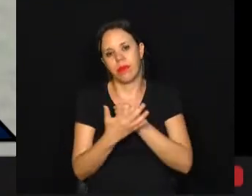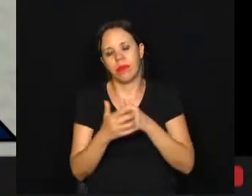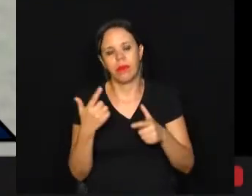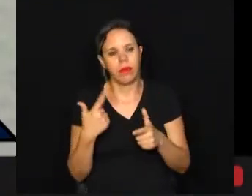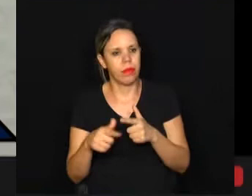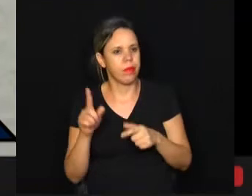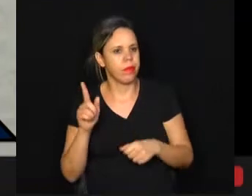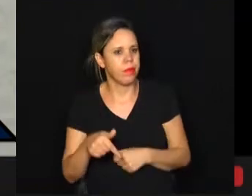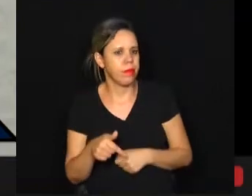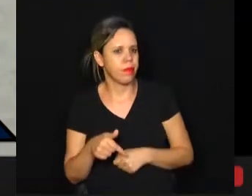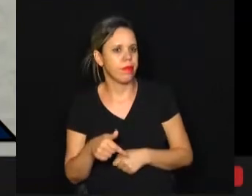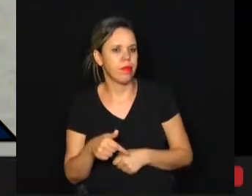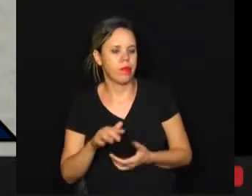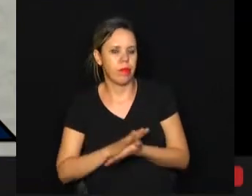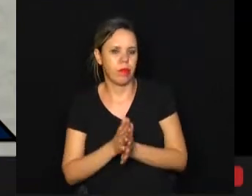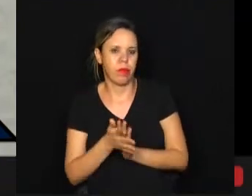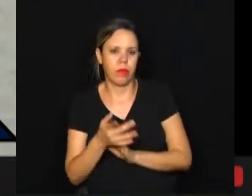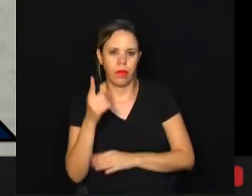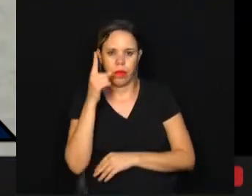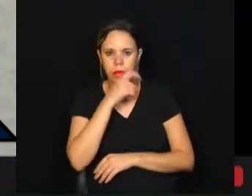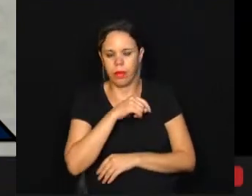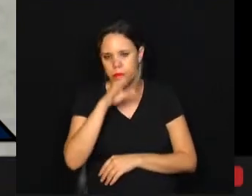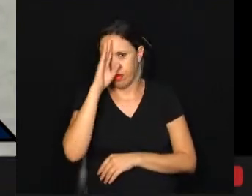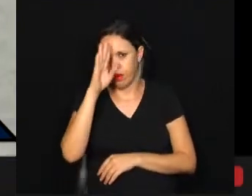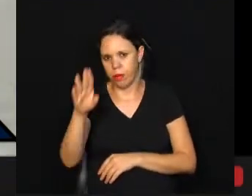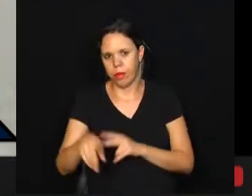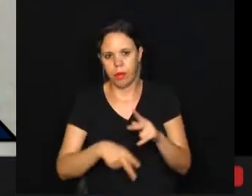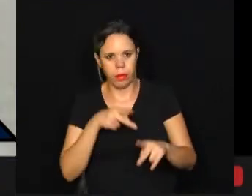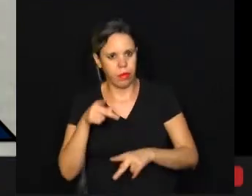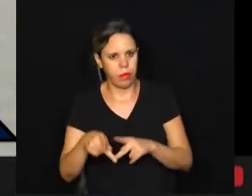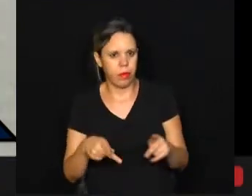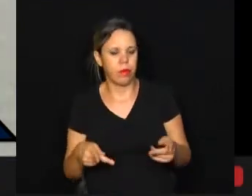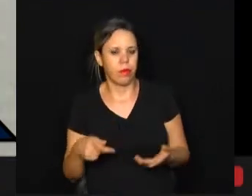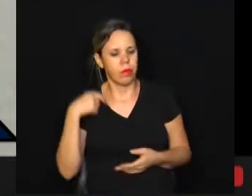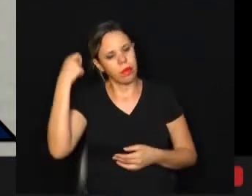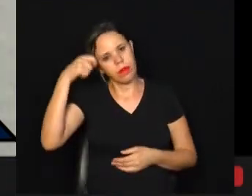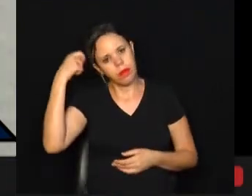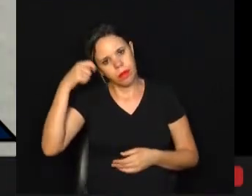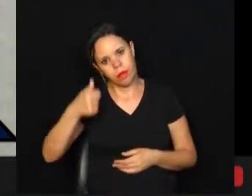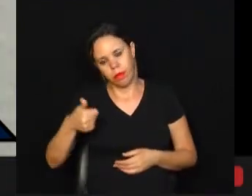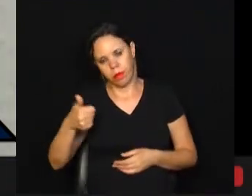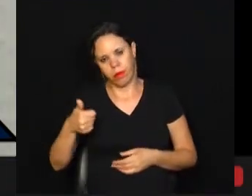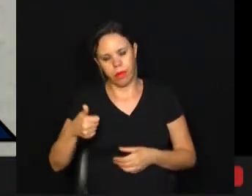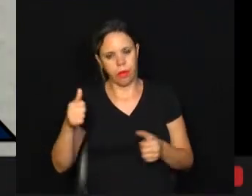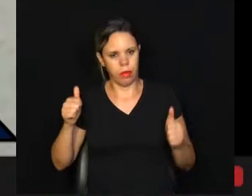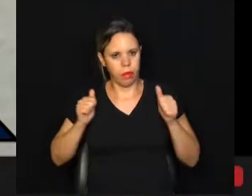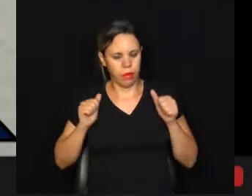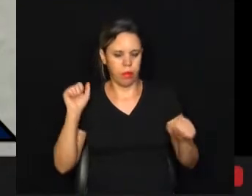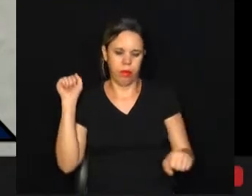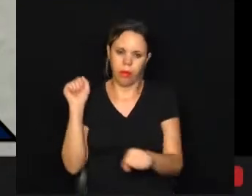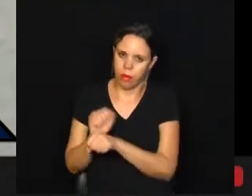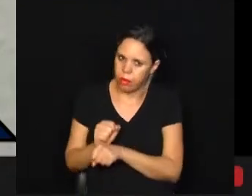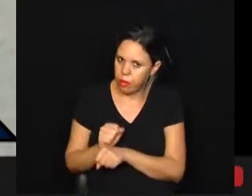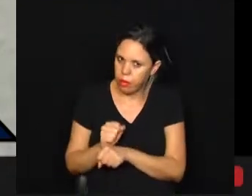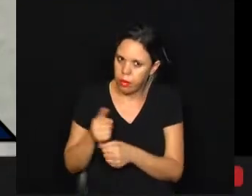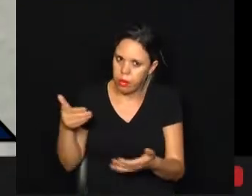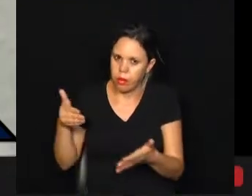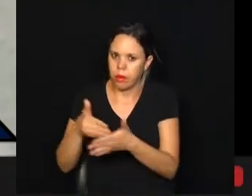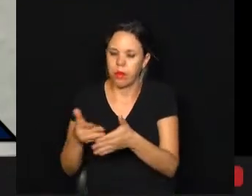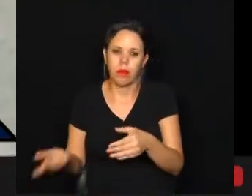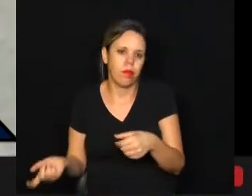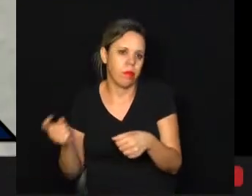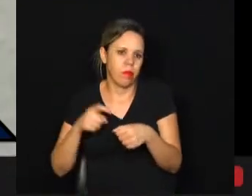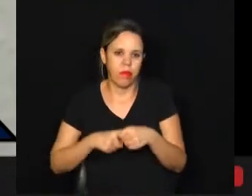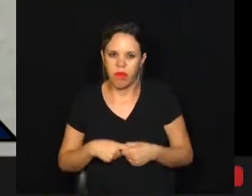ela é muito cruel, e ela é cruel principalmente para a classe dos artistas, que foi a primeira que parou e muito provavelmente a última que vai